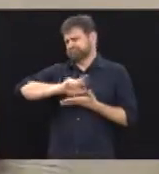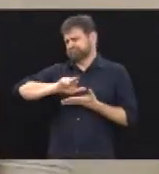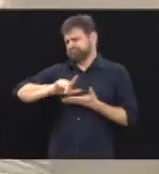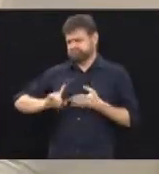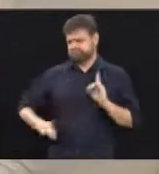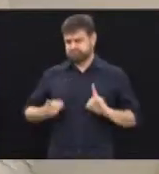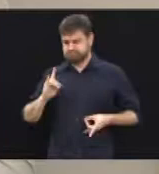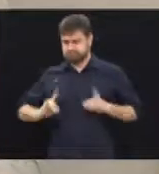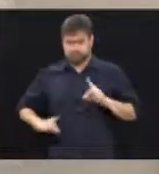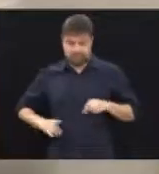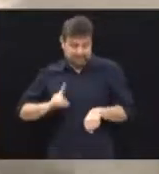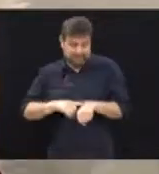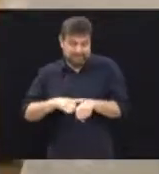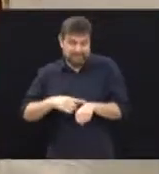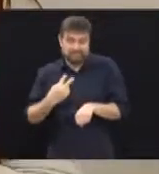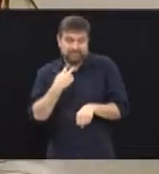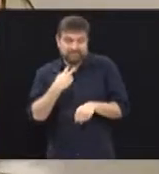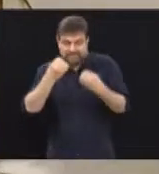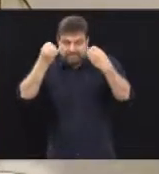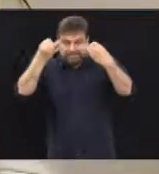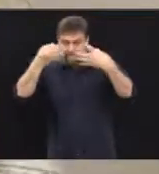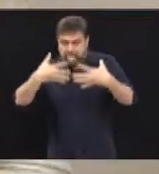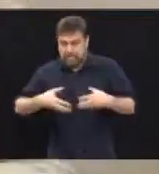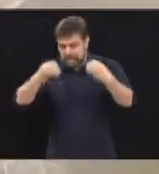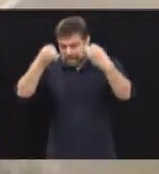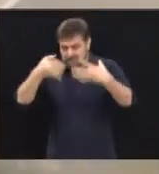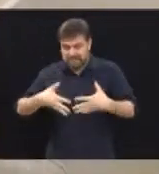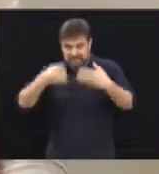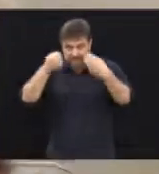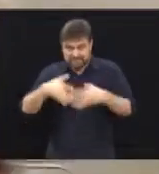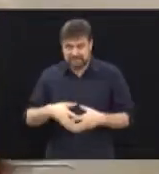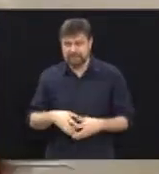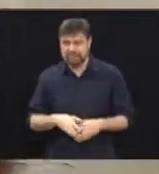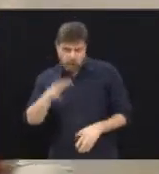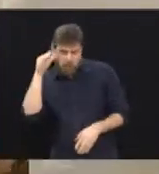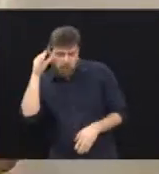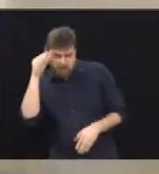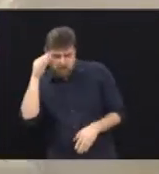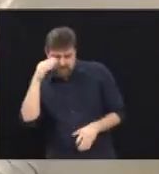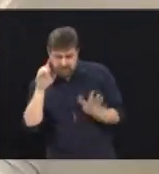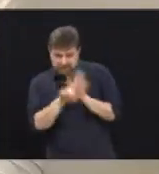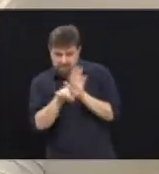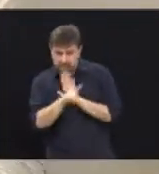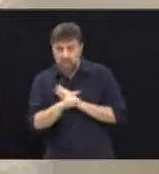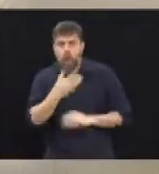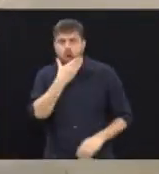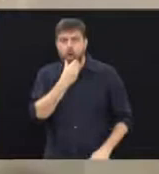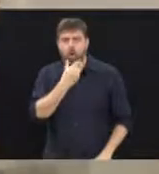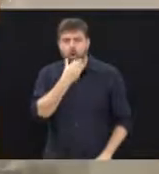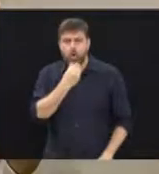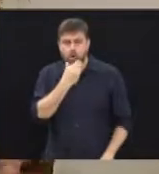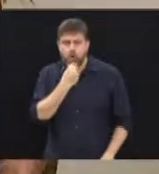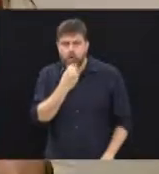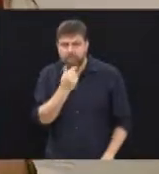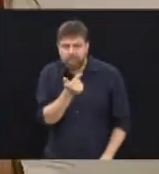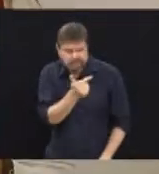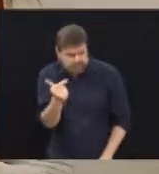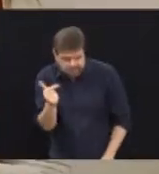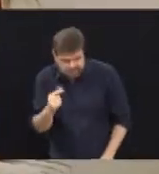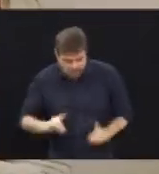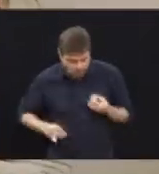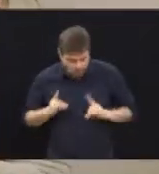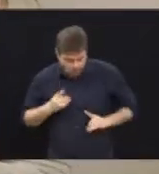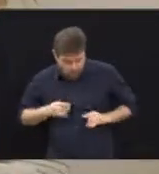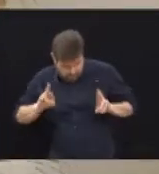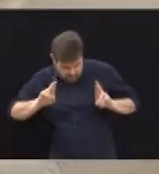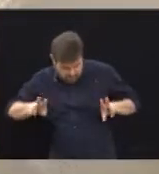o nosso tempo não é muito grande, não dá para falar das centenas de hormônios, mas uma curiosidade, os homens não têm os mesmos